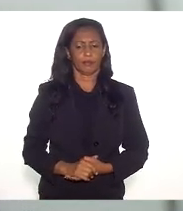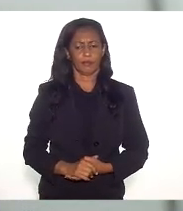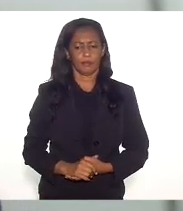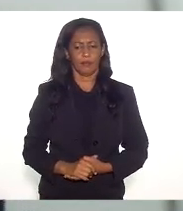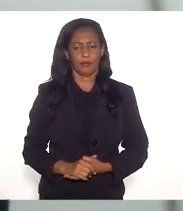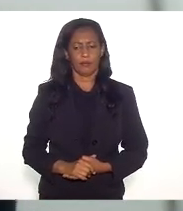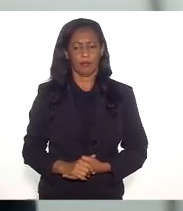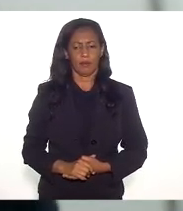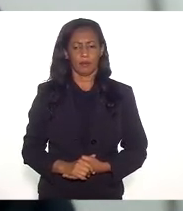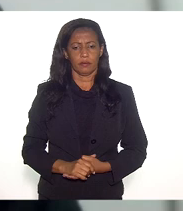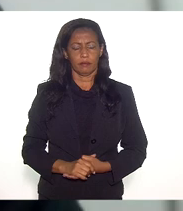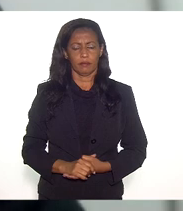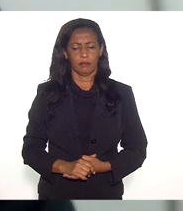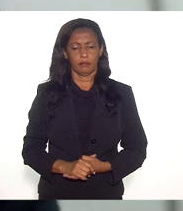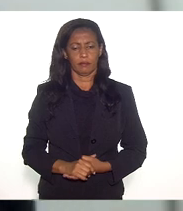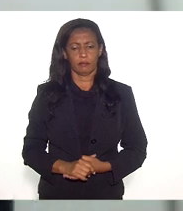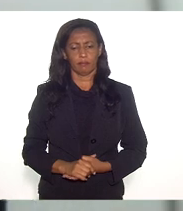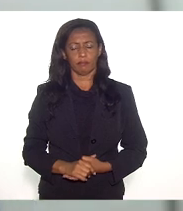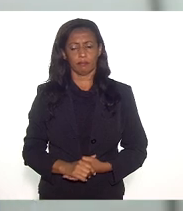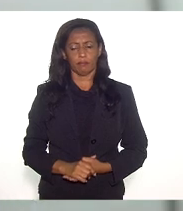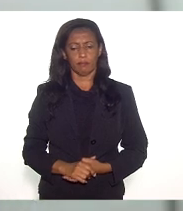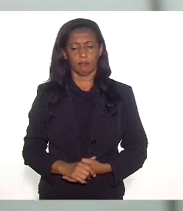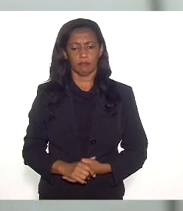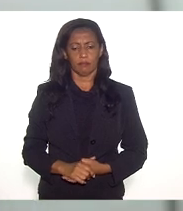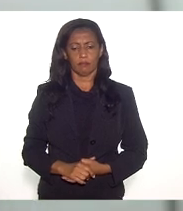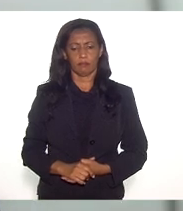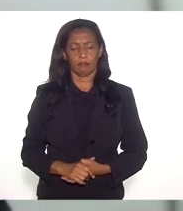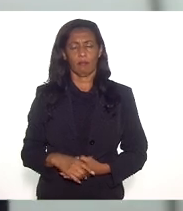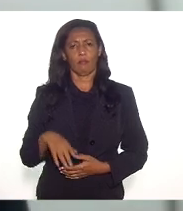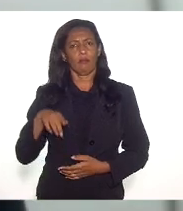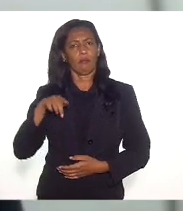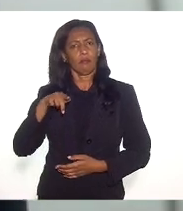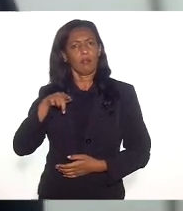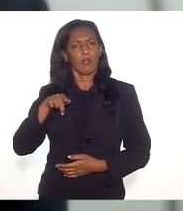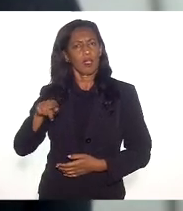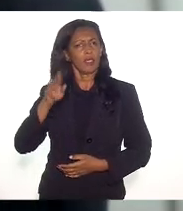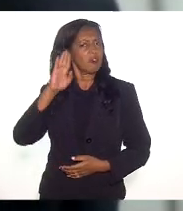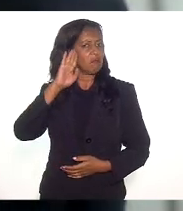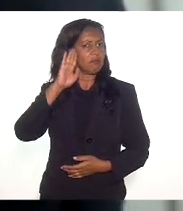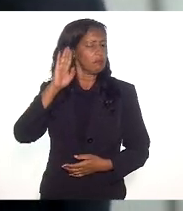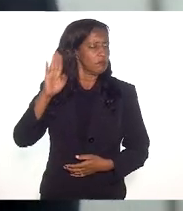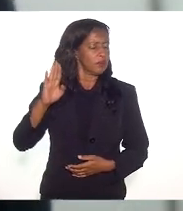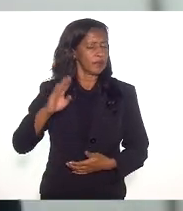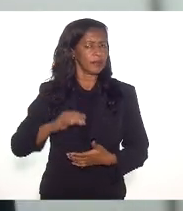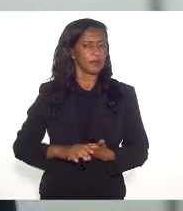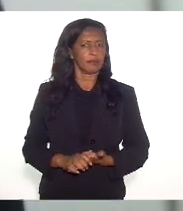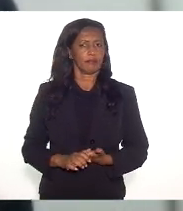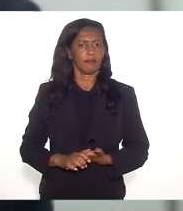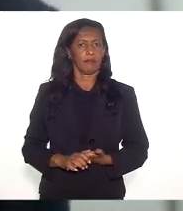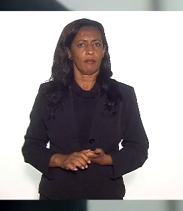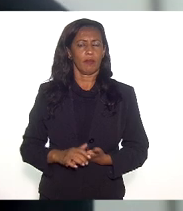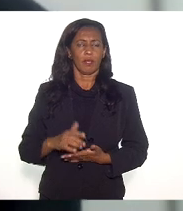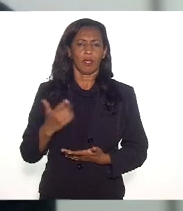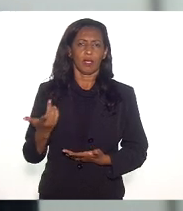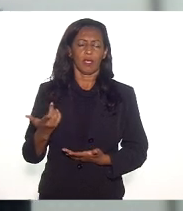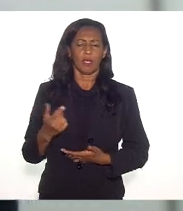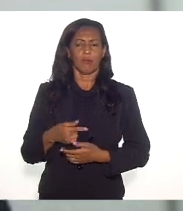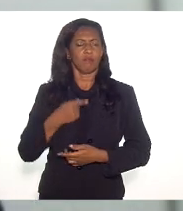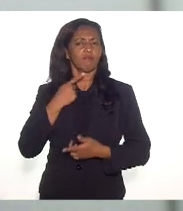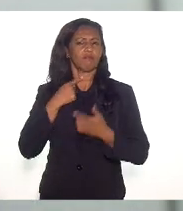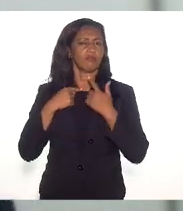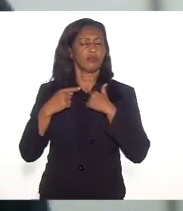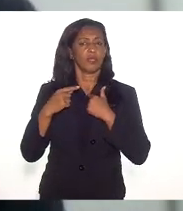linhas gerais, é essa a fundamentação e a intenção